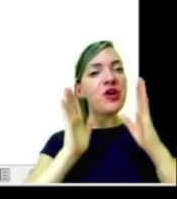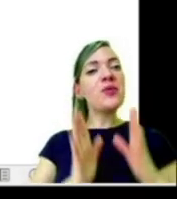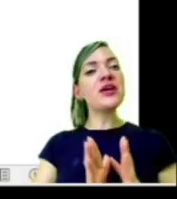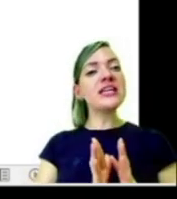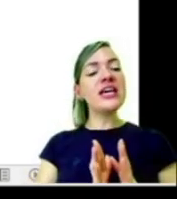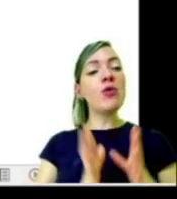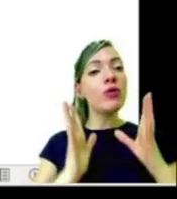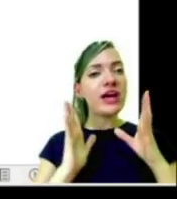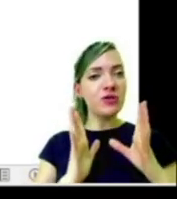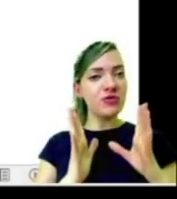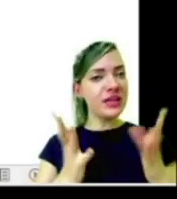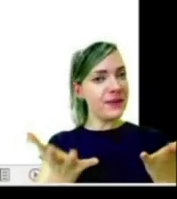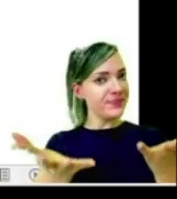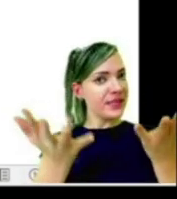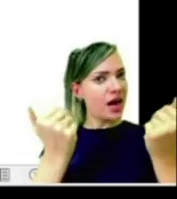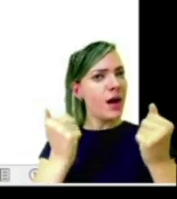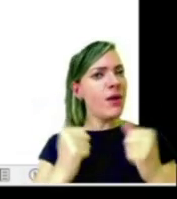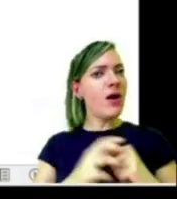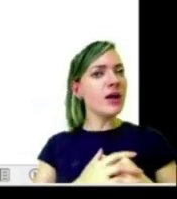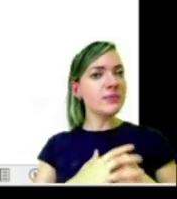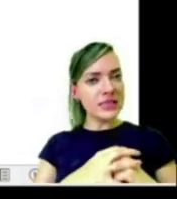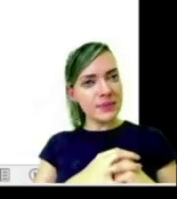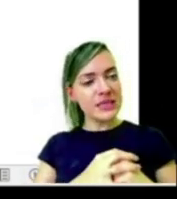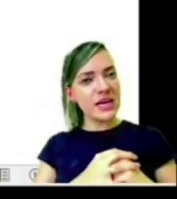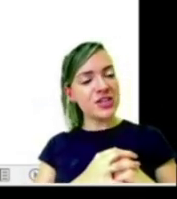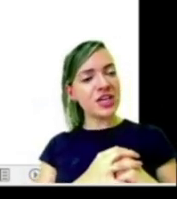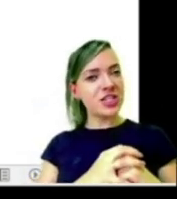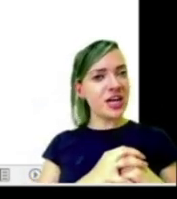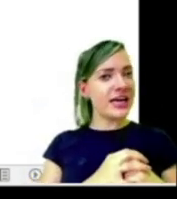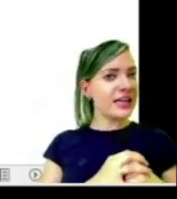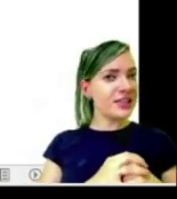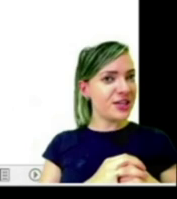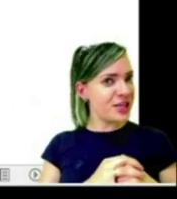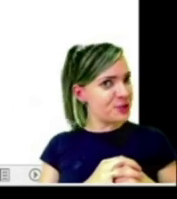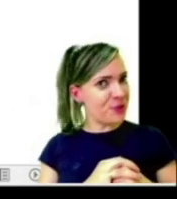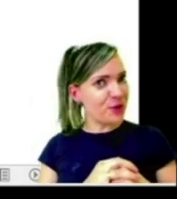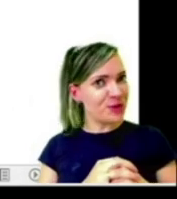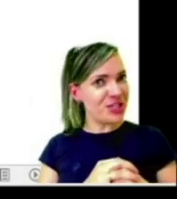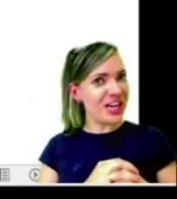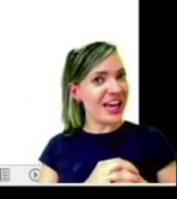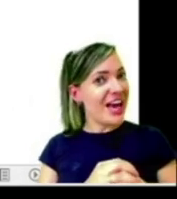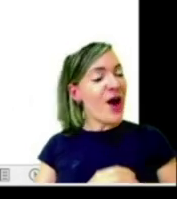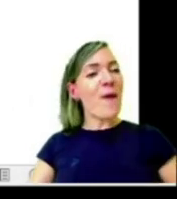Então, eu fico por aqui. Qualquer dúvida, come on! Manda mensagem que a tia Renata